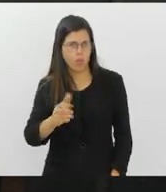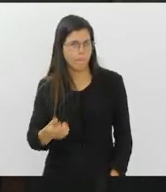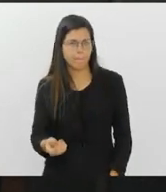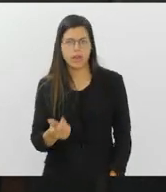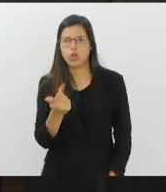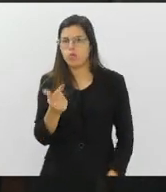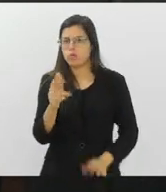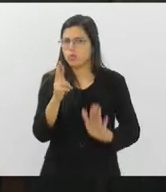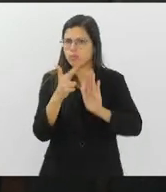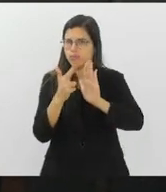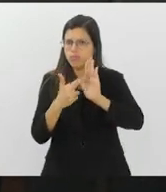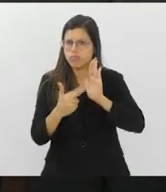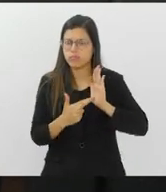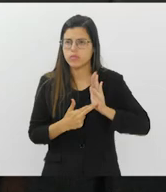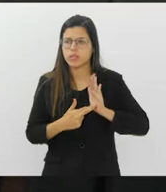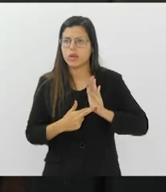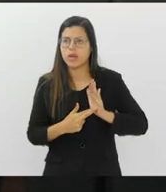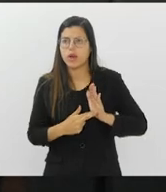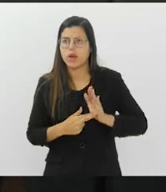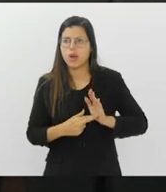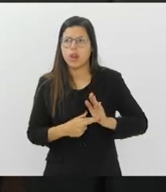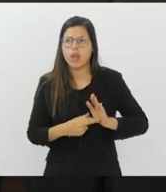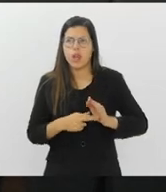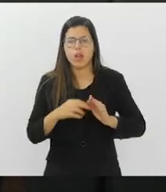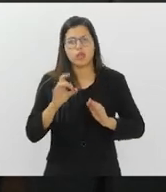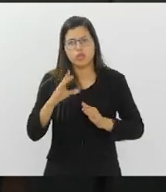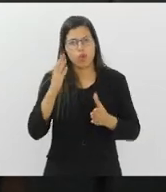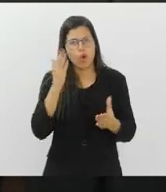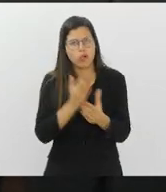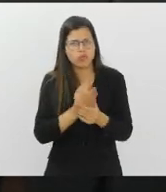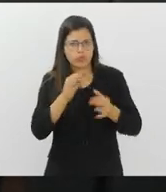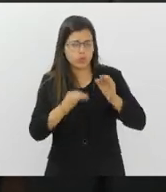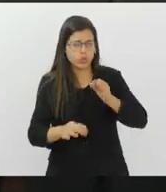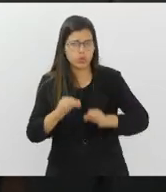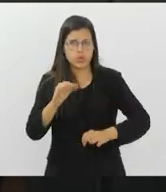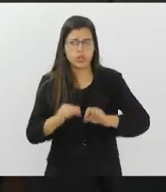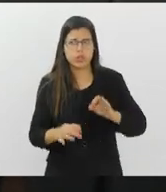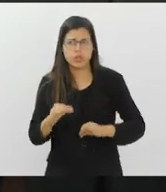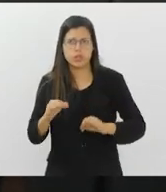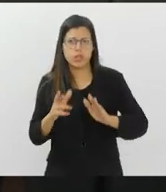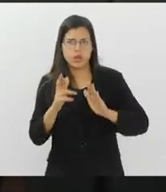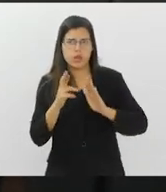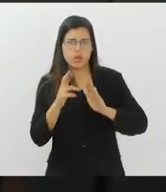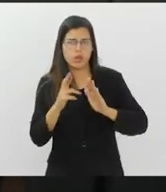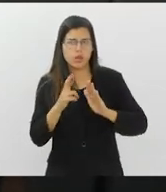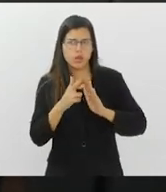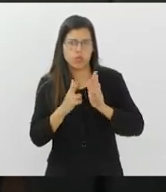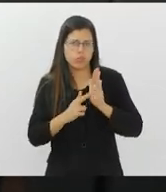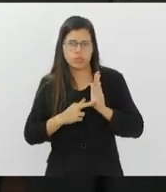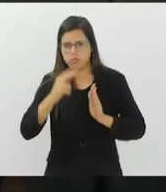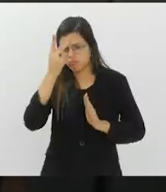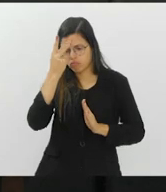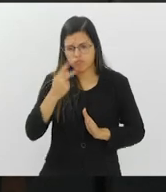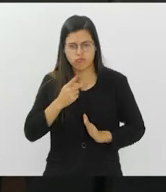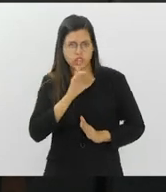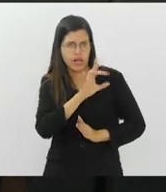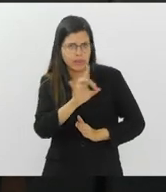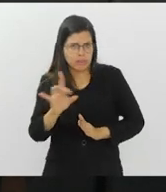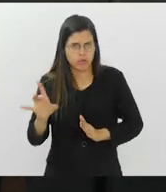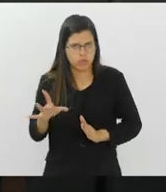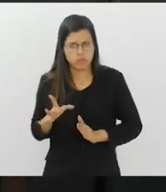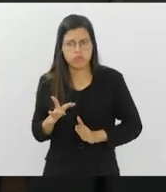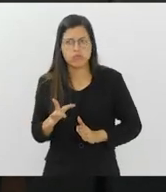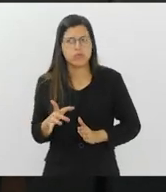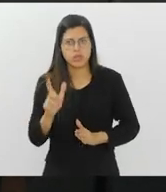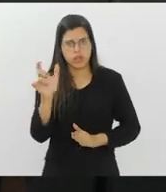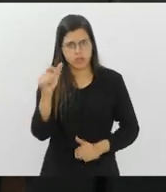regra, era uma judicialização que prevalecia e a autorregulação que dominava entre os beneficiários e as operadoras